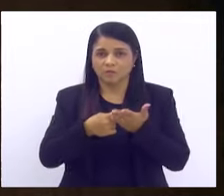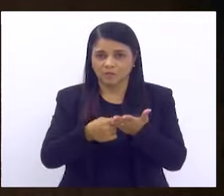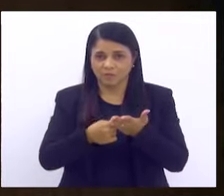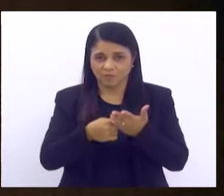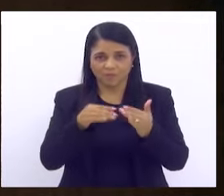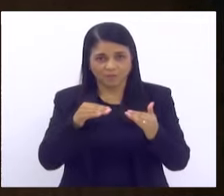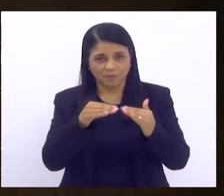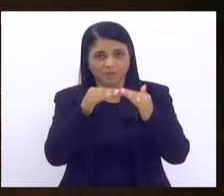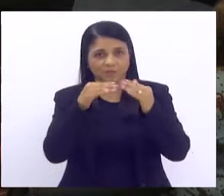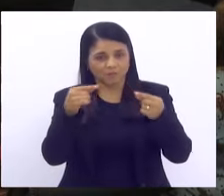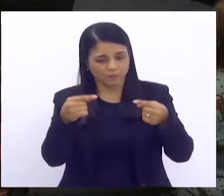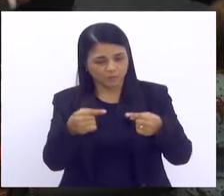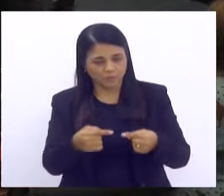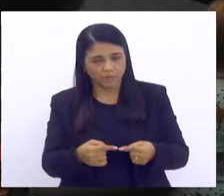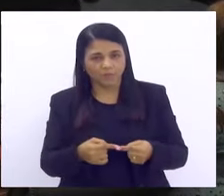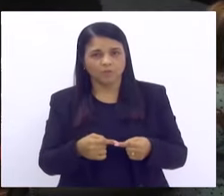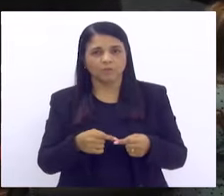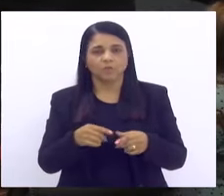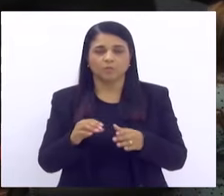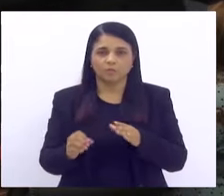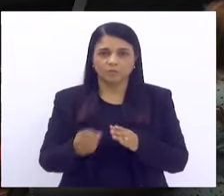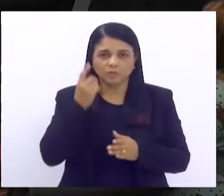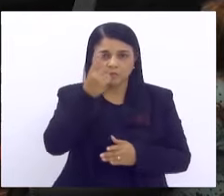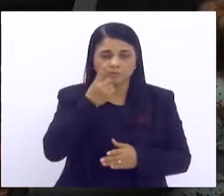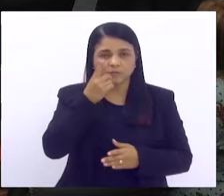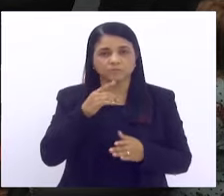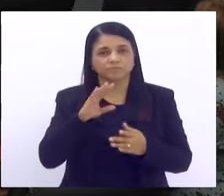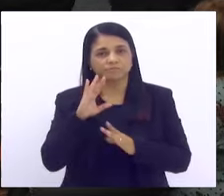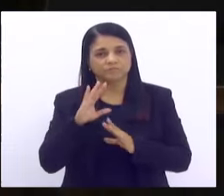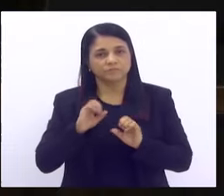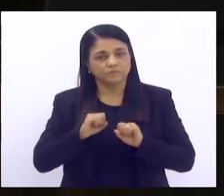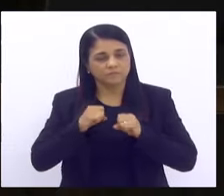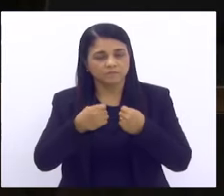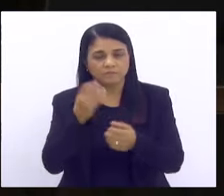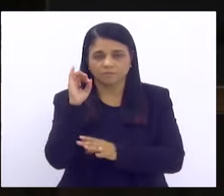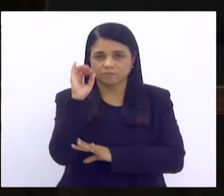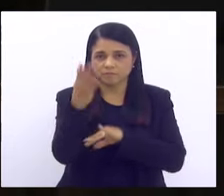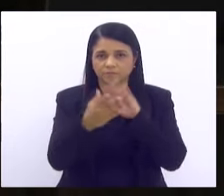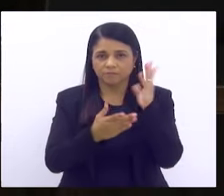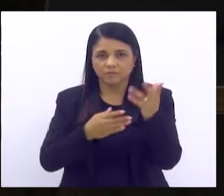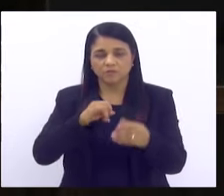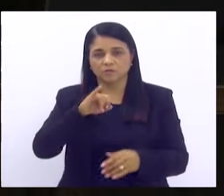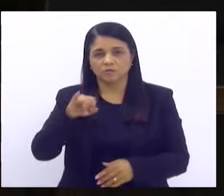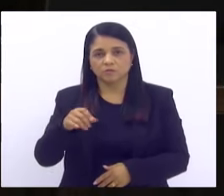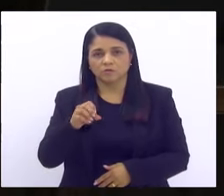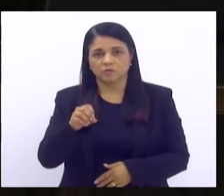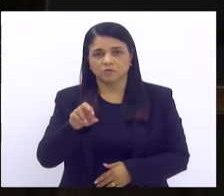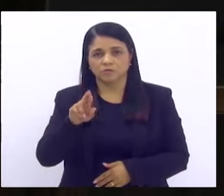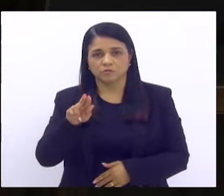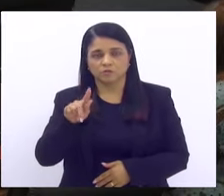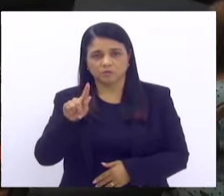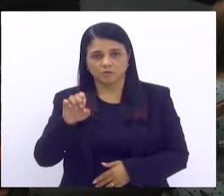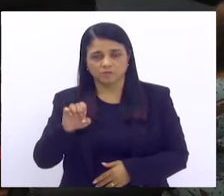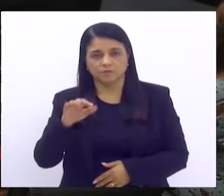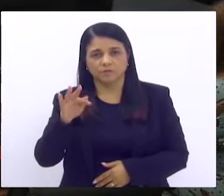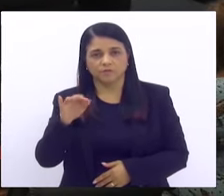autor. Pela Comissão de Defesa do Meio Ambiente, deputado Jorge Felipe Neto, deputado Filipinho Raves.